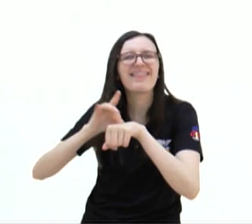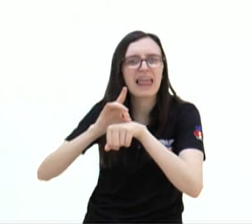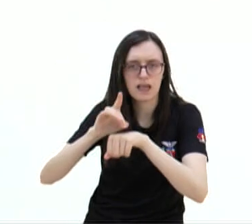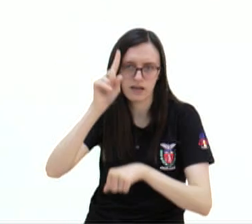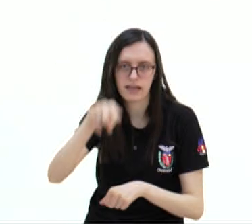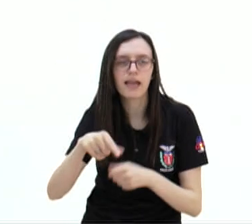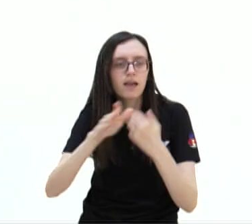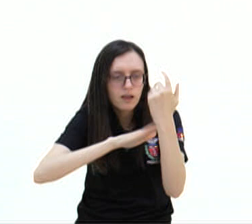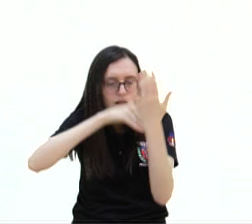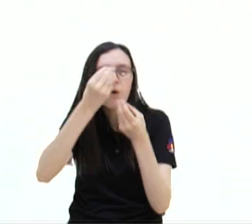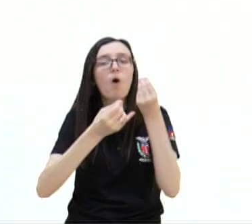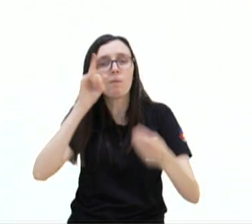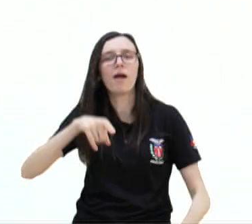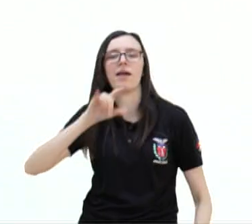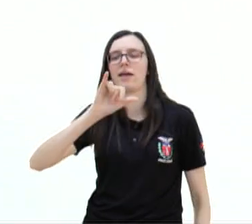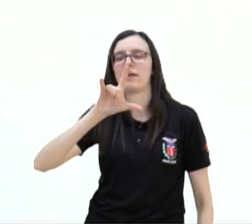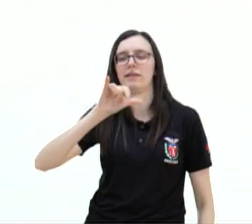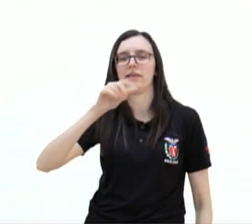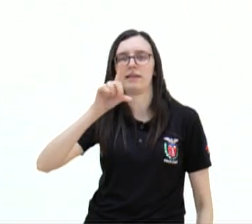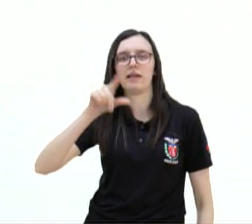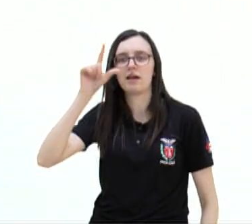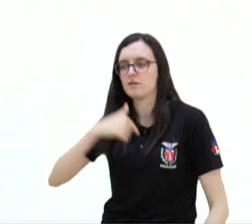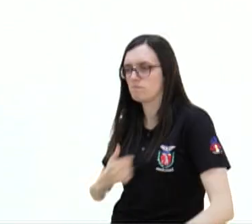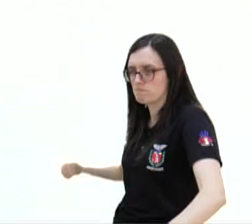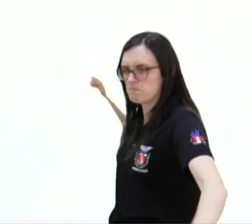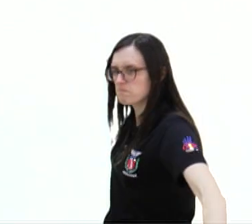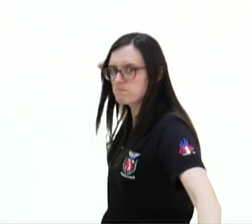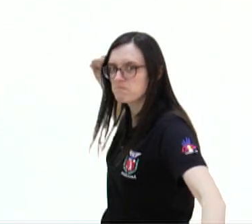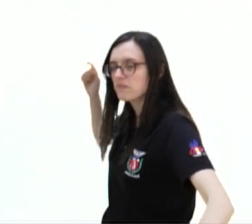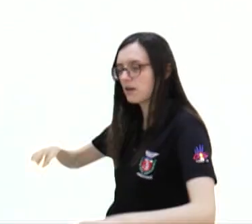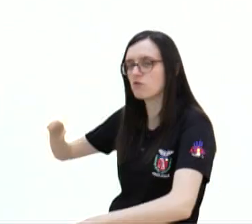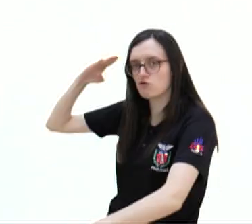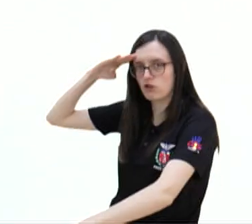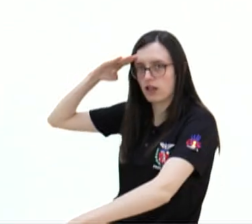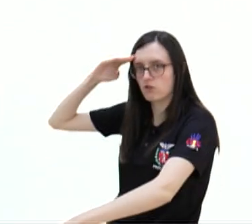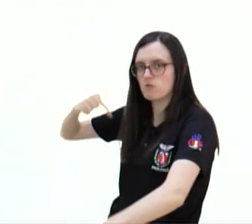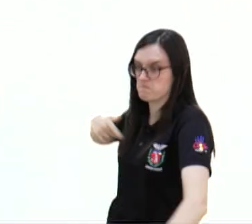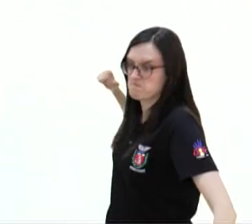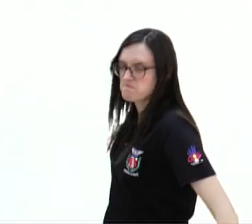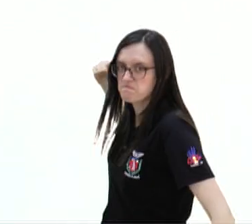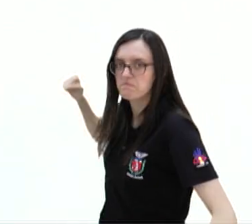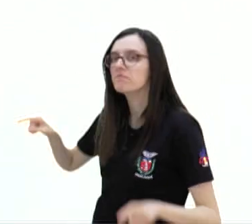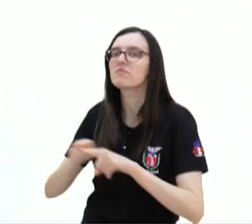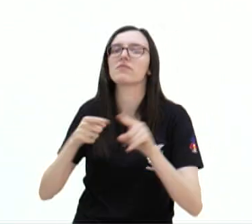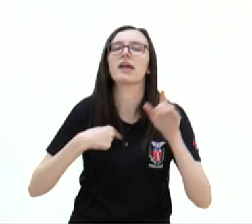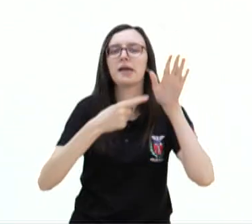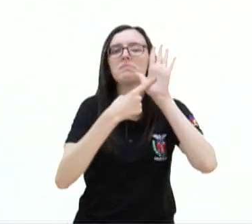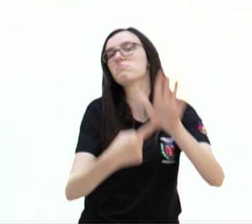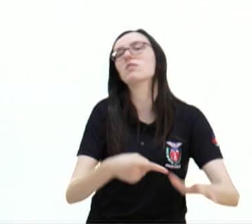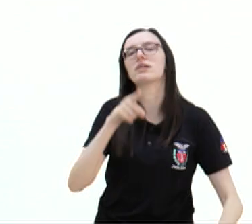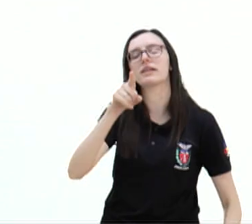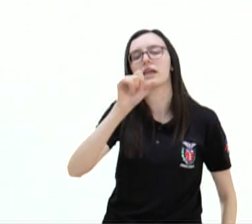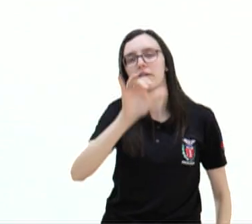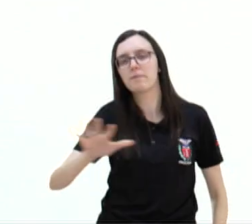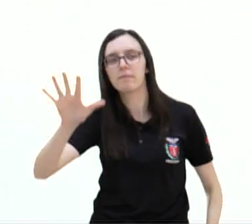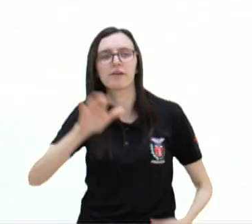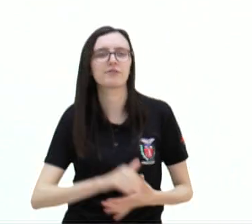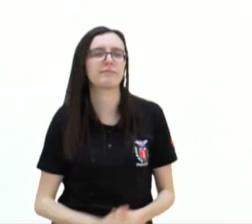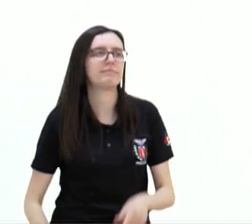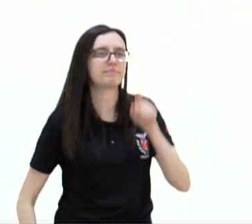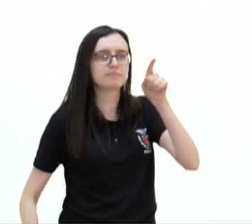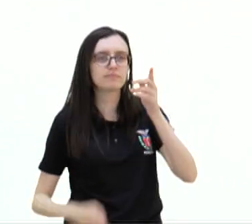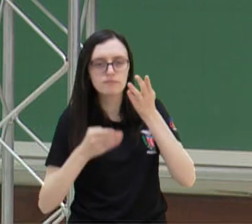passagem de Ilíada na qual Aquiles está matando um soldado troiano, ok? Então vamos mostrar aqui de novo essa imagem. A